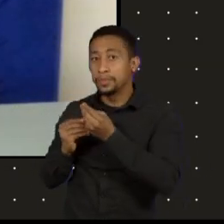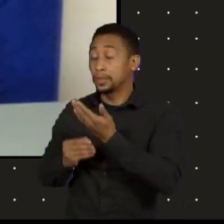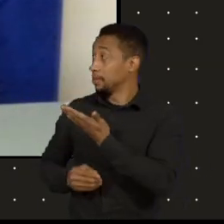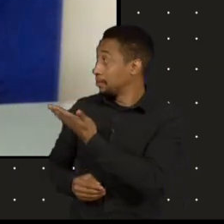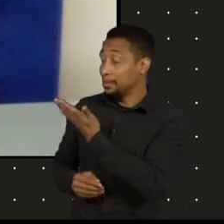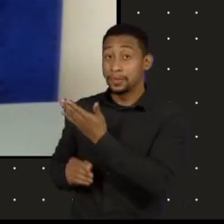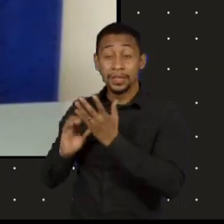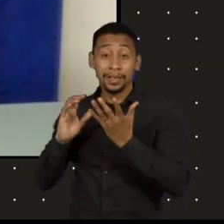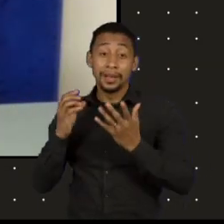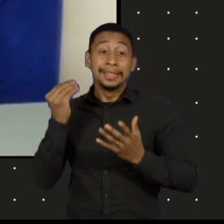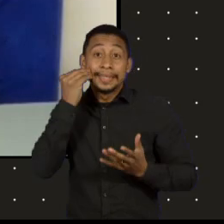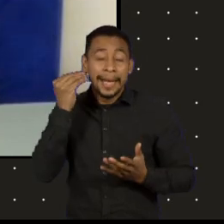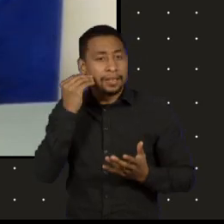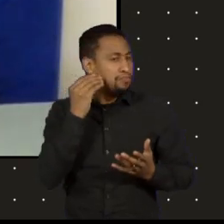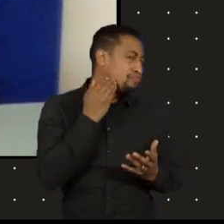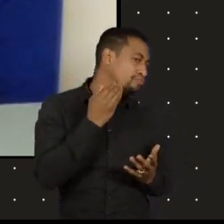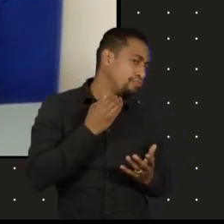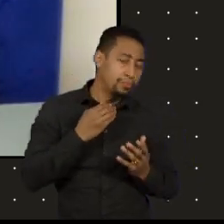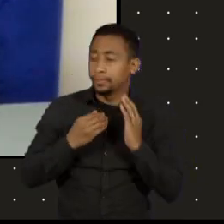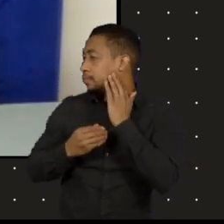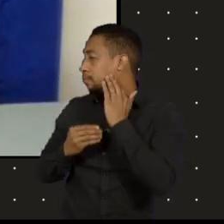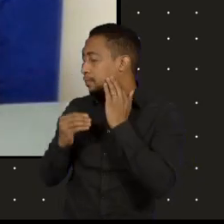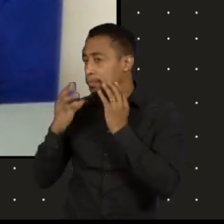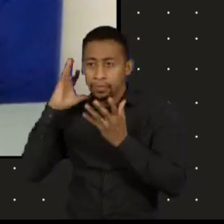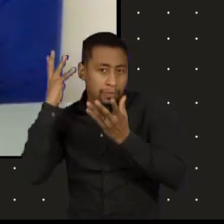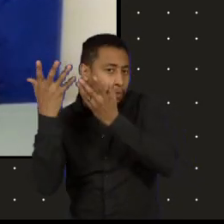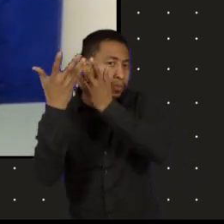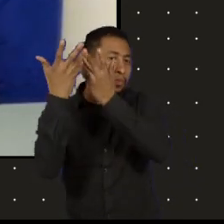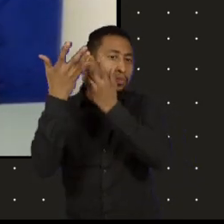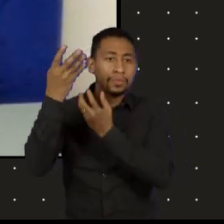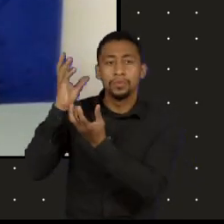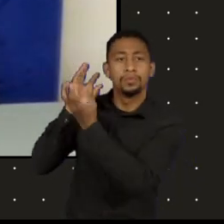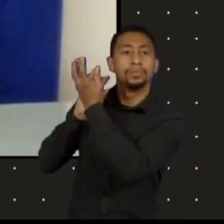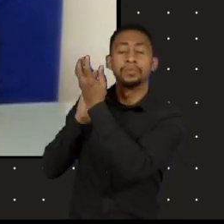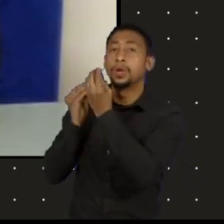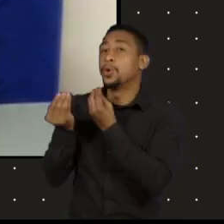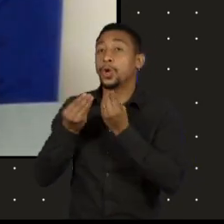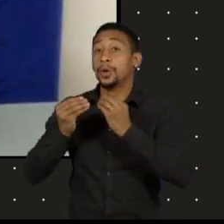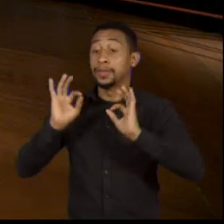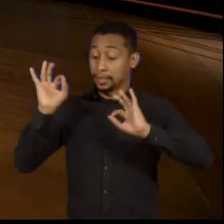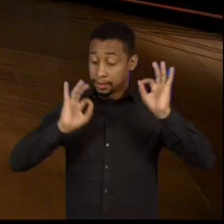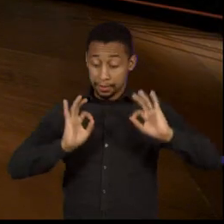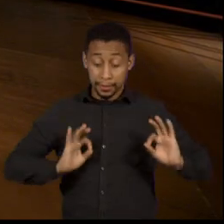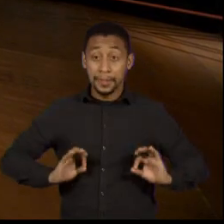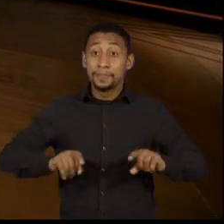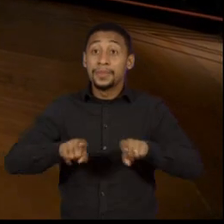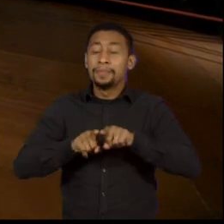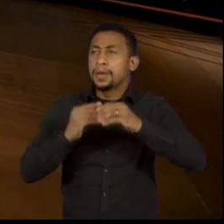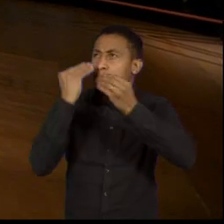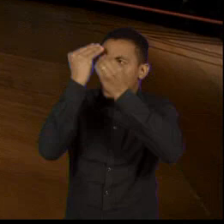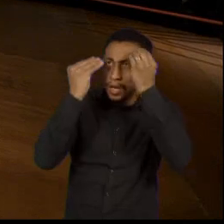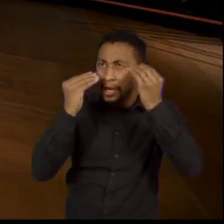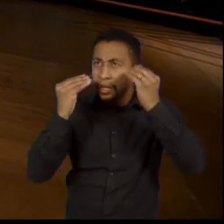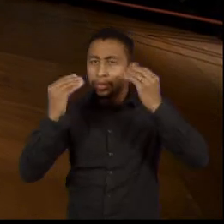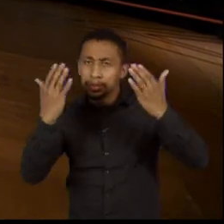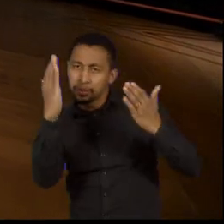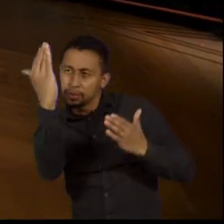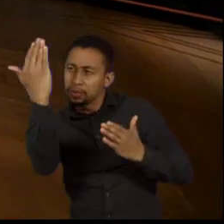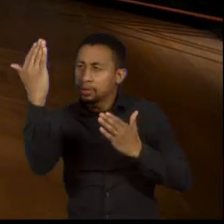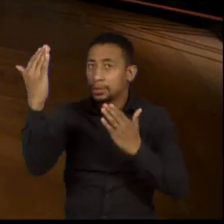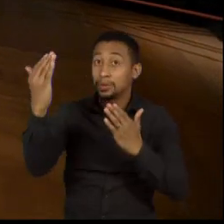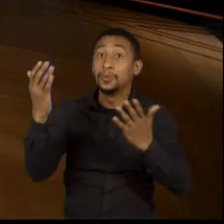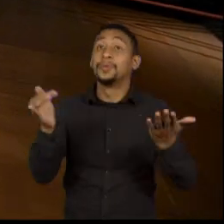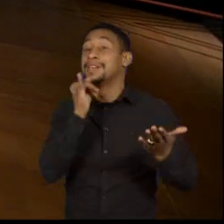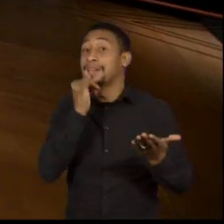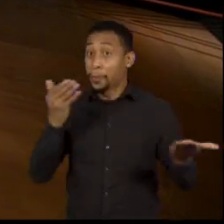Você tem... fica com uma consciência do que você tem no corpo, como você está vestido, como você está maquiado, se esse cabelo... Ó, hoje, por exemplo, eu